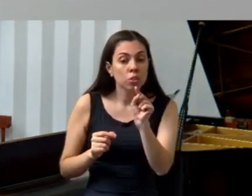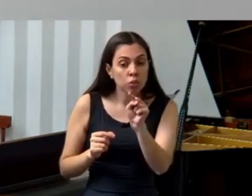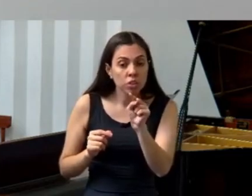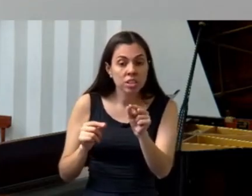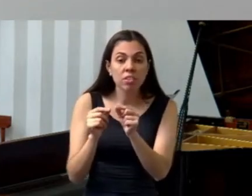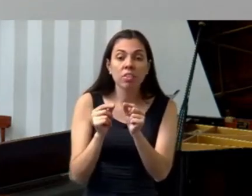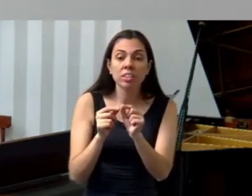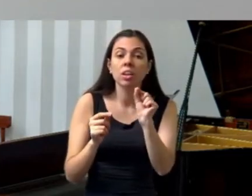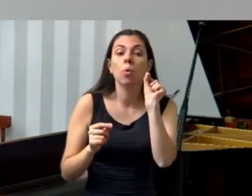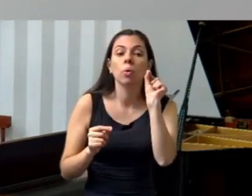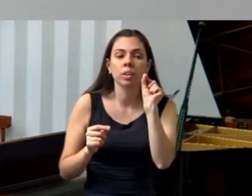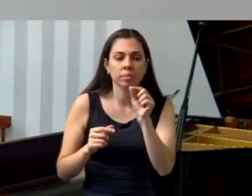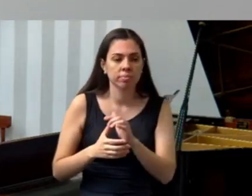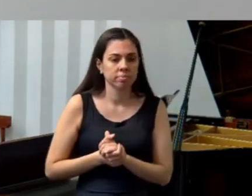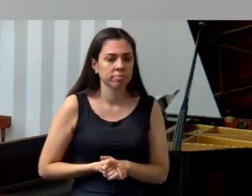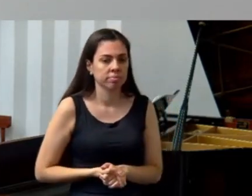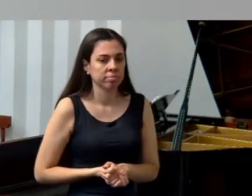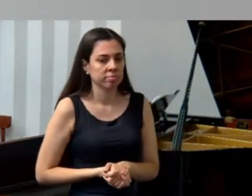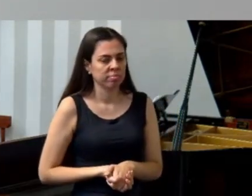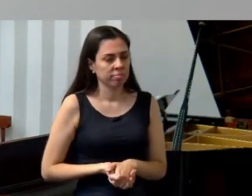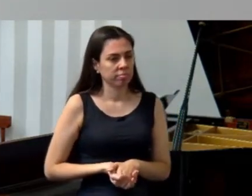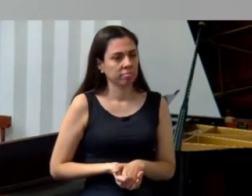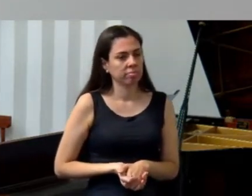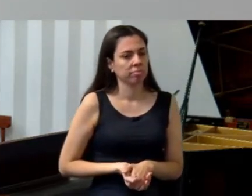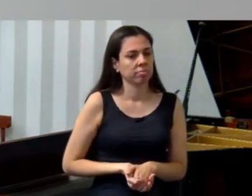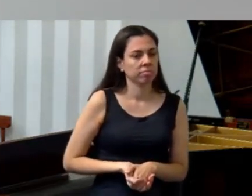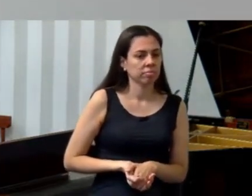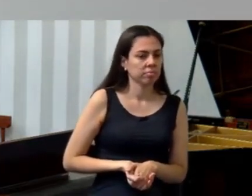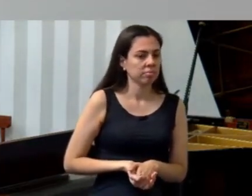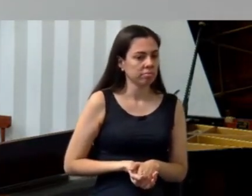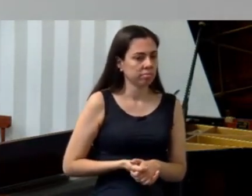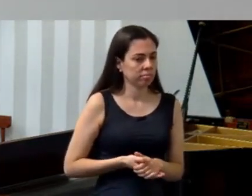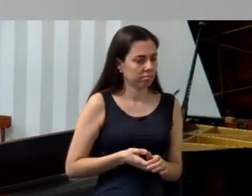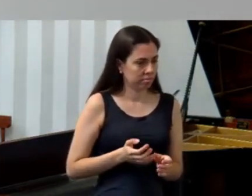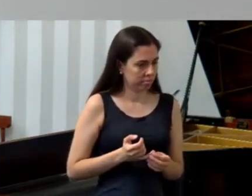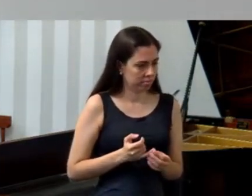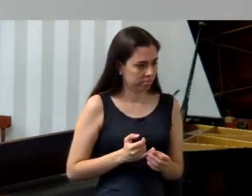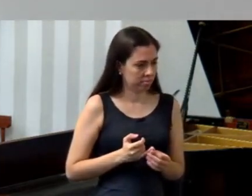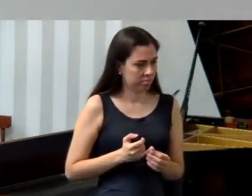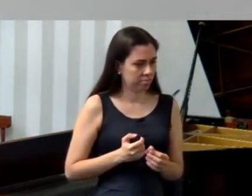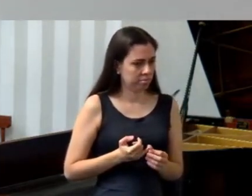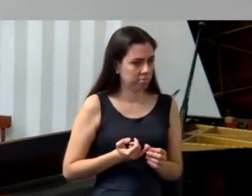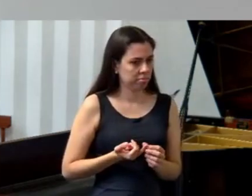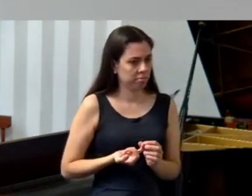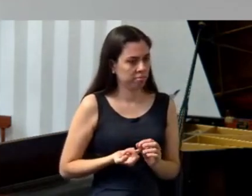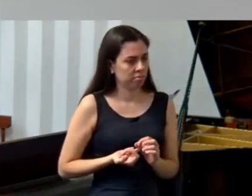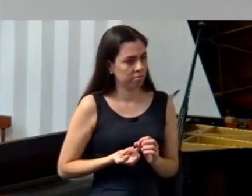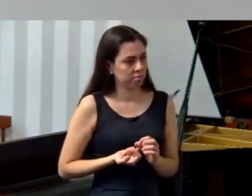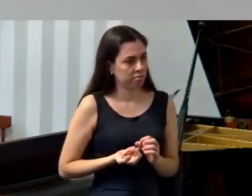Sai da caverna. Sobe o monte. Veja os novos horizontes.